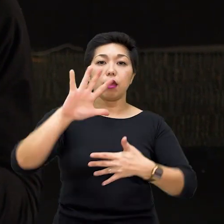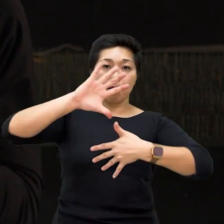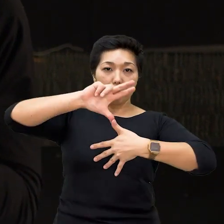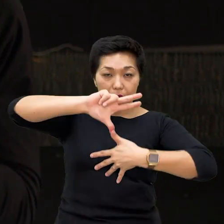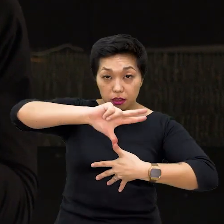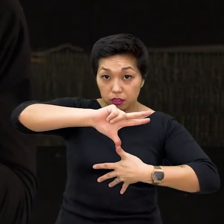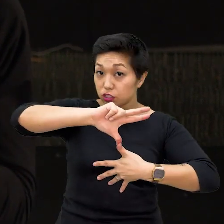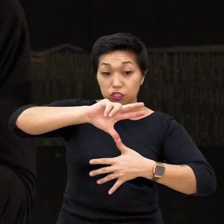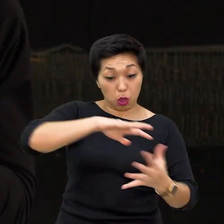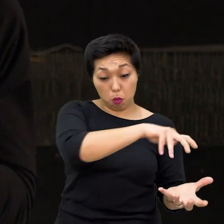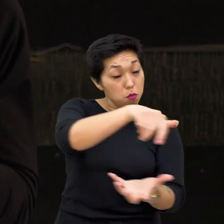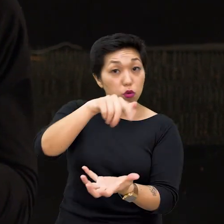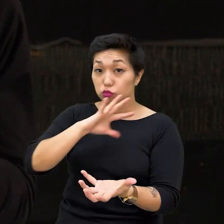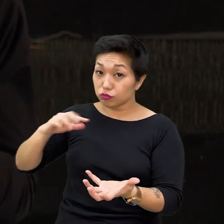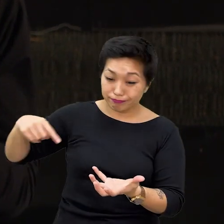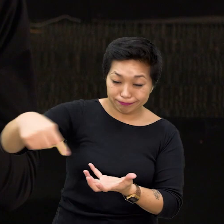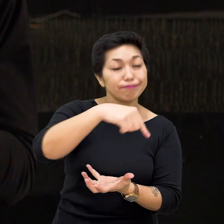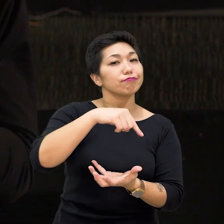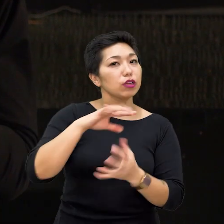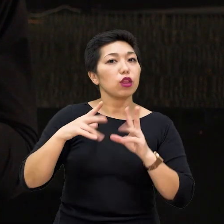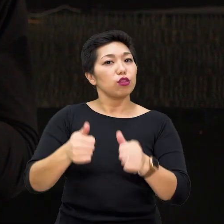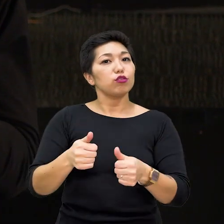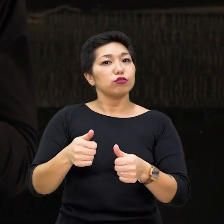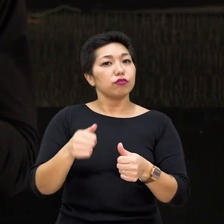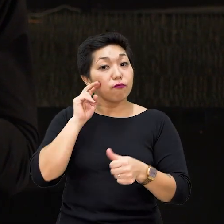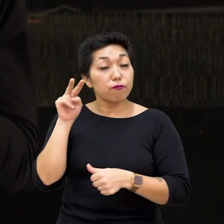mundo. Mais e mais, eu